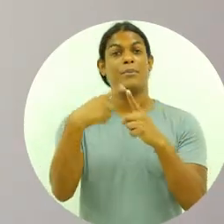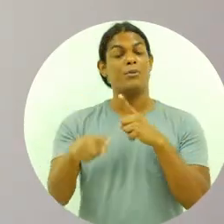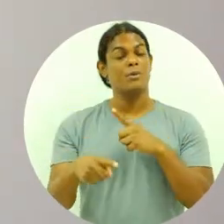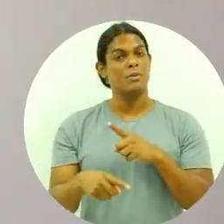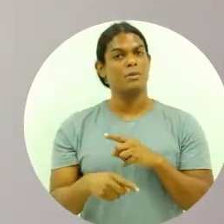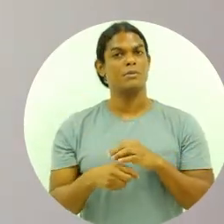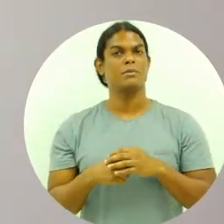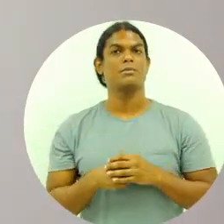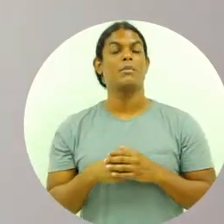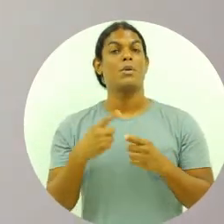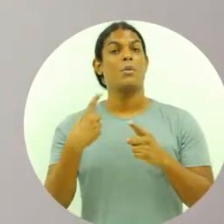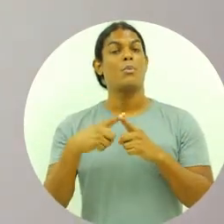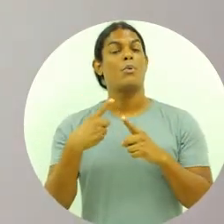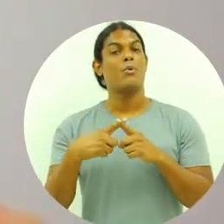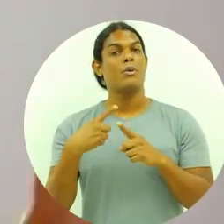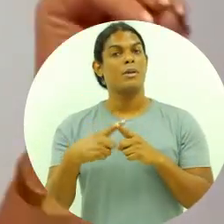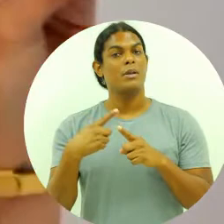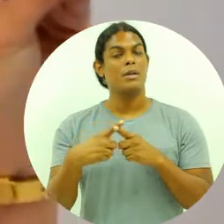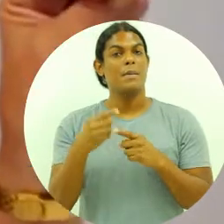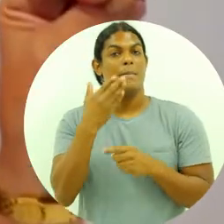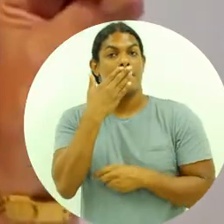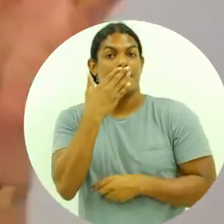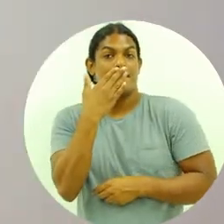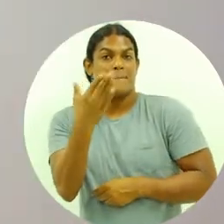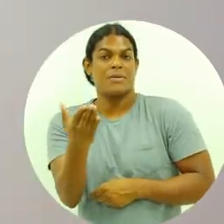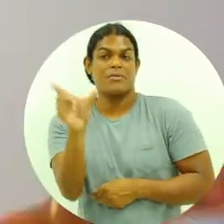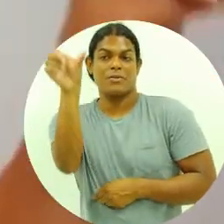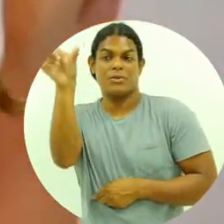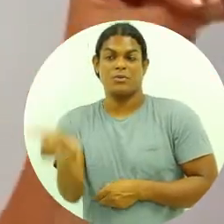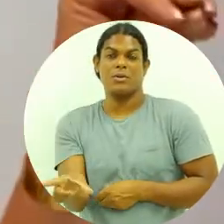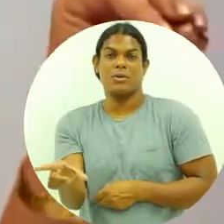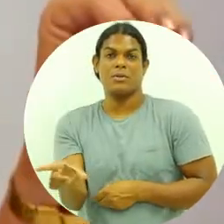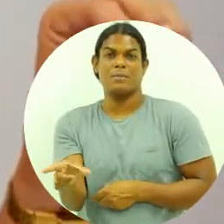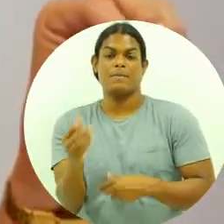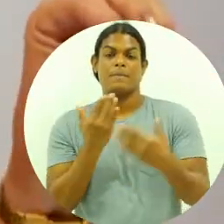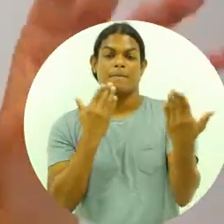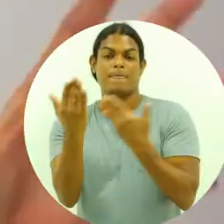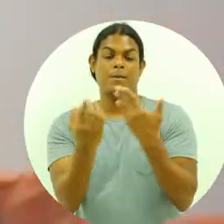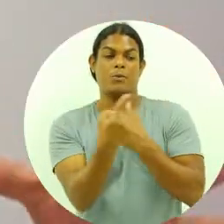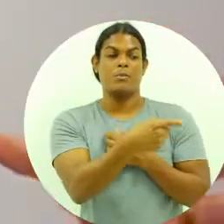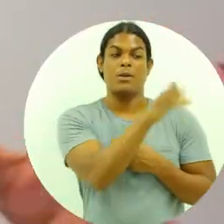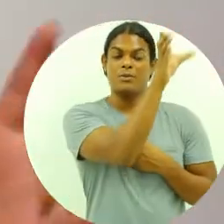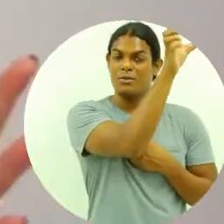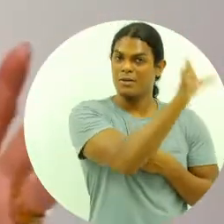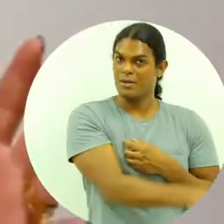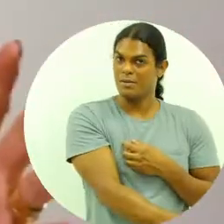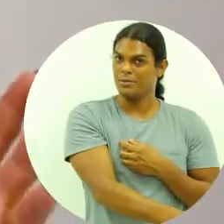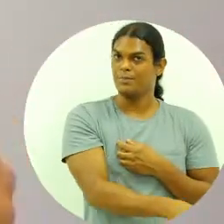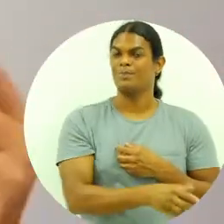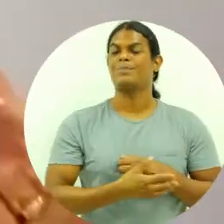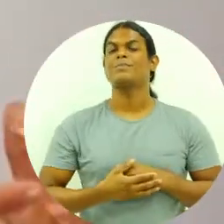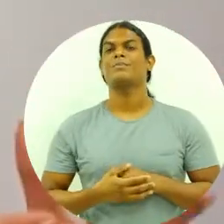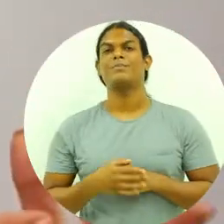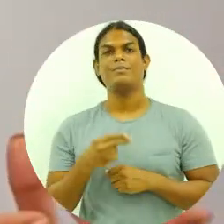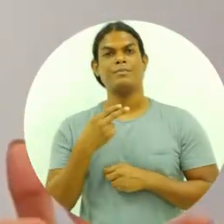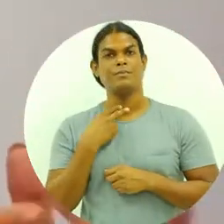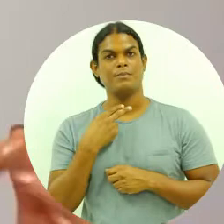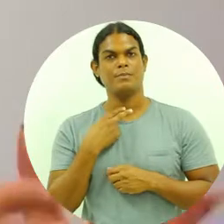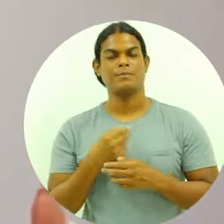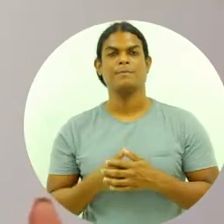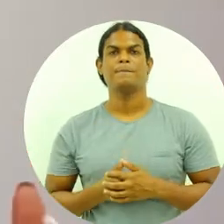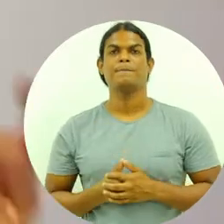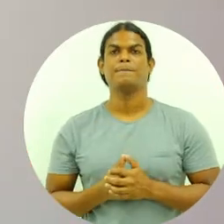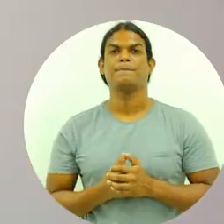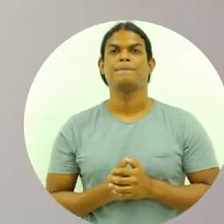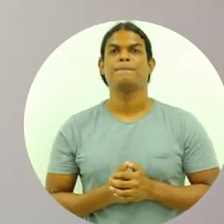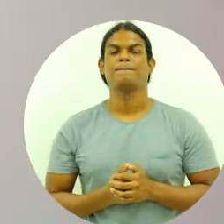privilegiou um administrado em relação ou em detrimento a outro. Esse é o foco da impessoalidade na pessoa